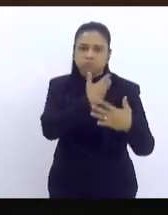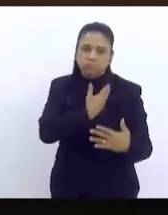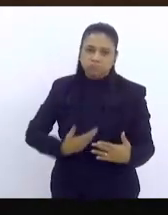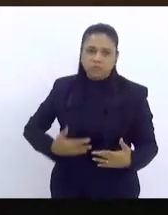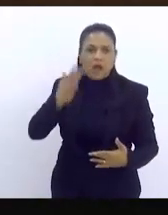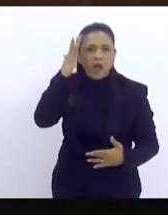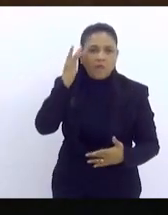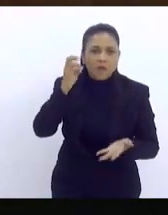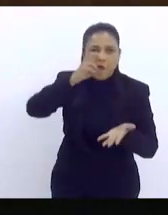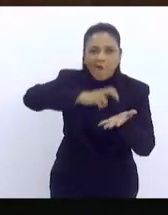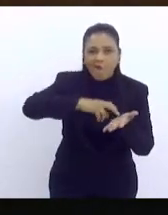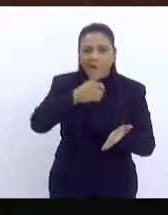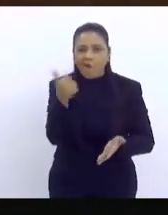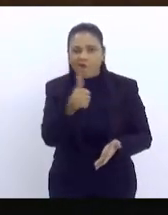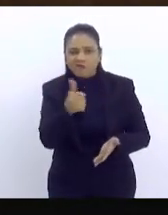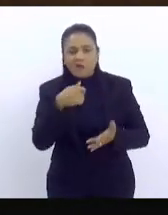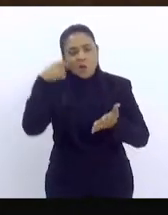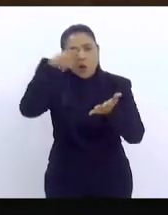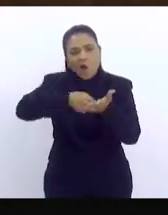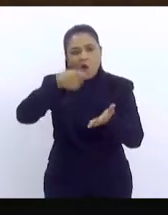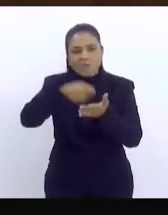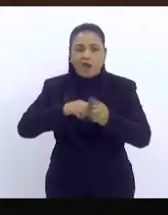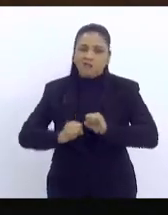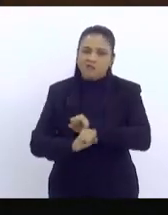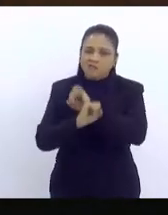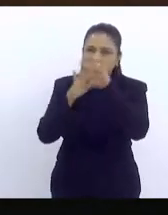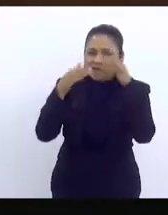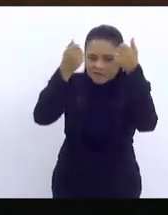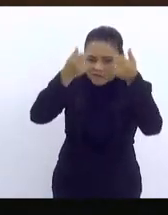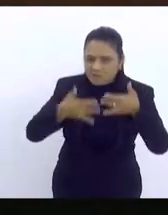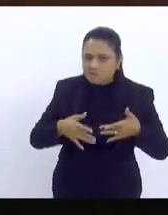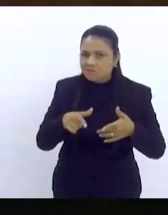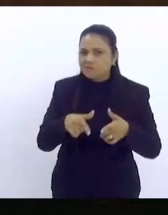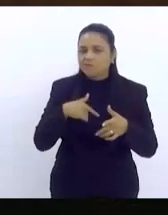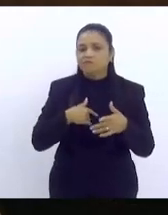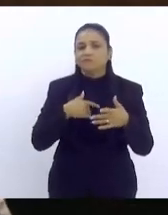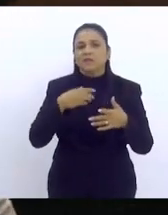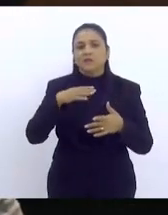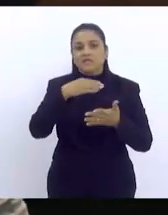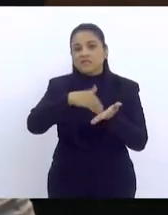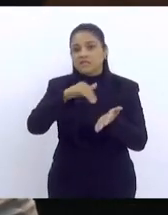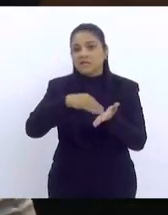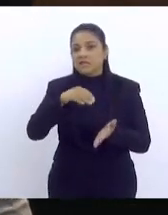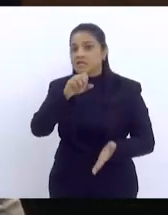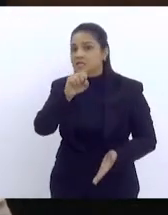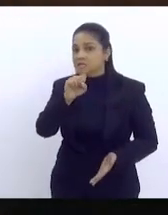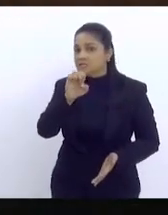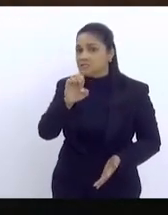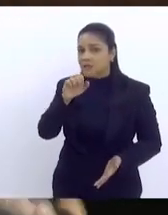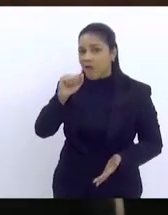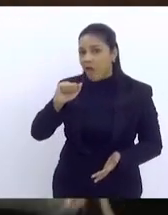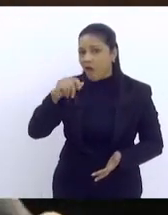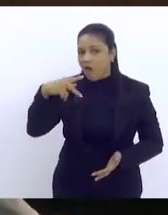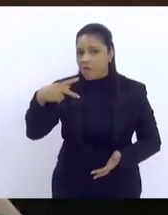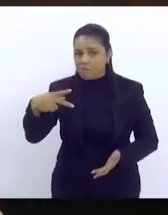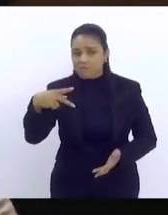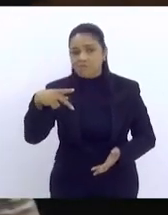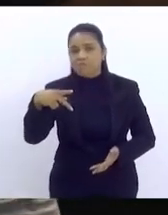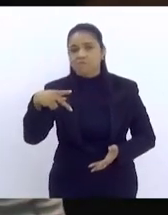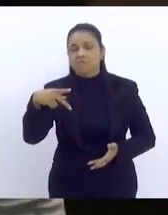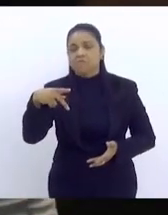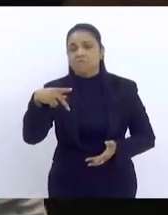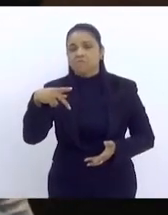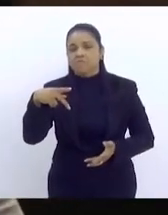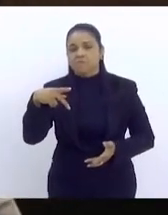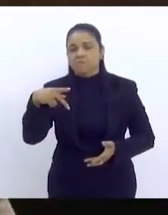conosco para fazer cobrar esses esclarecimentos da secretaria da SEAP lá para que a gente Preste a